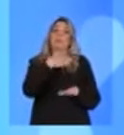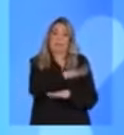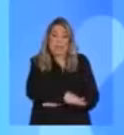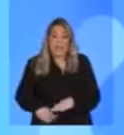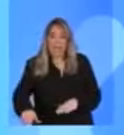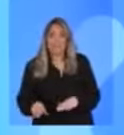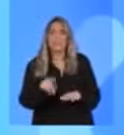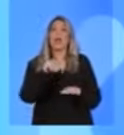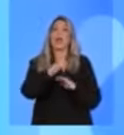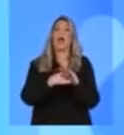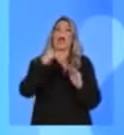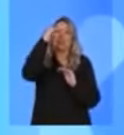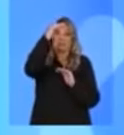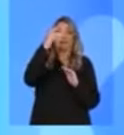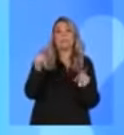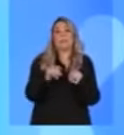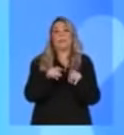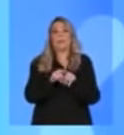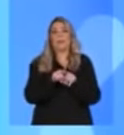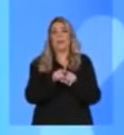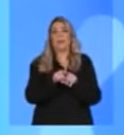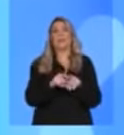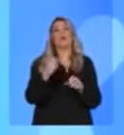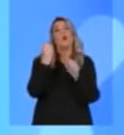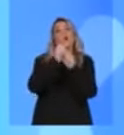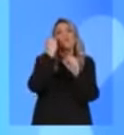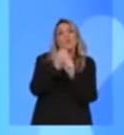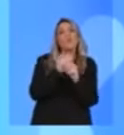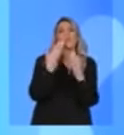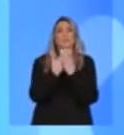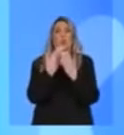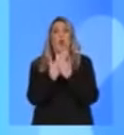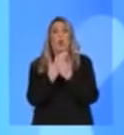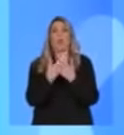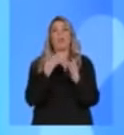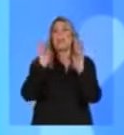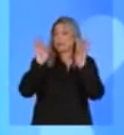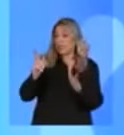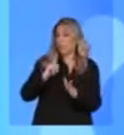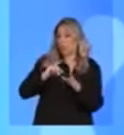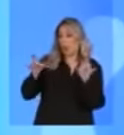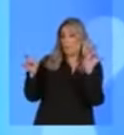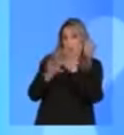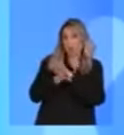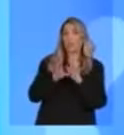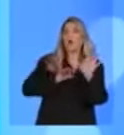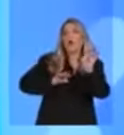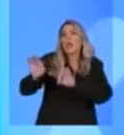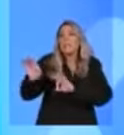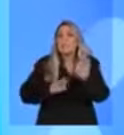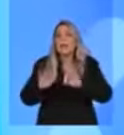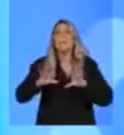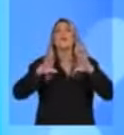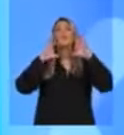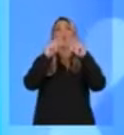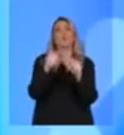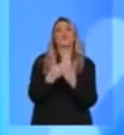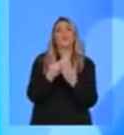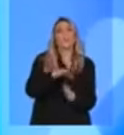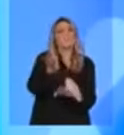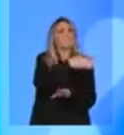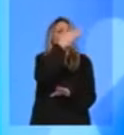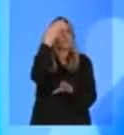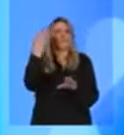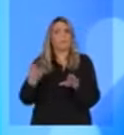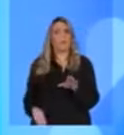construir 314 escolas e reorganizar as demais para que todas possam estar em horário integral eu não tenho nenhuma